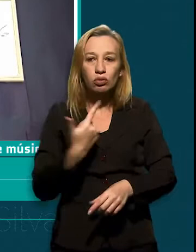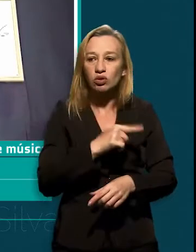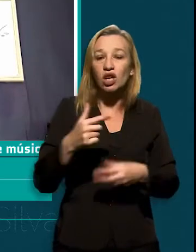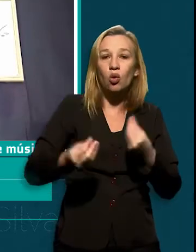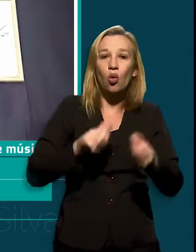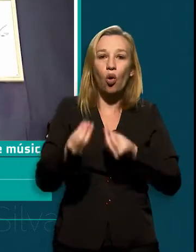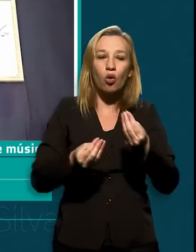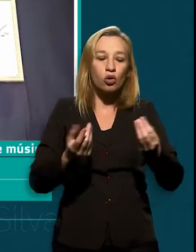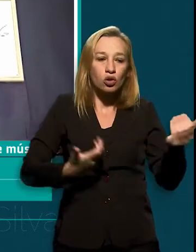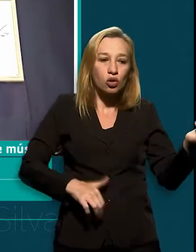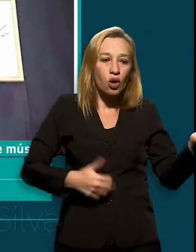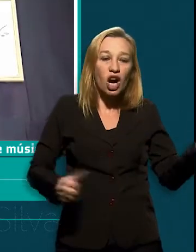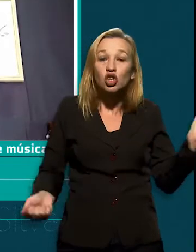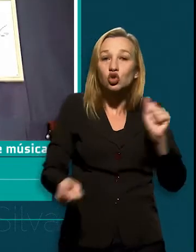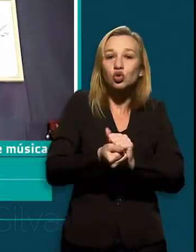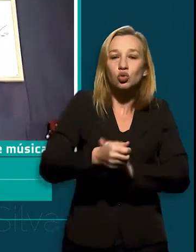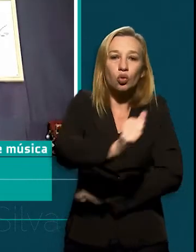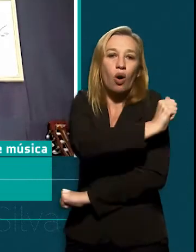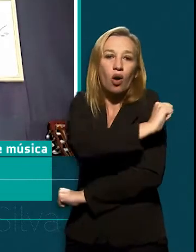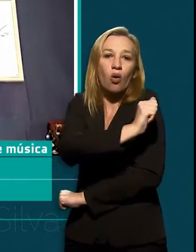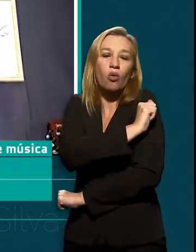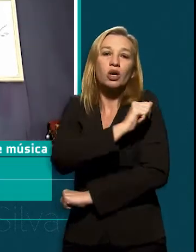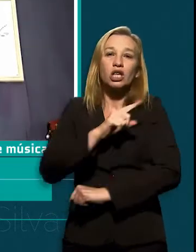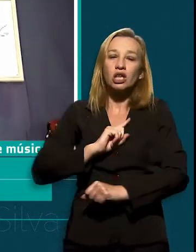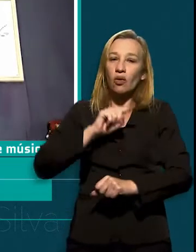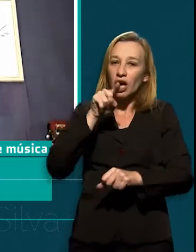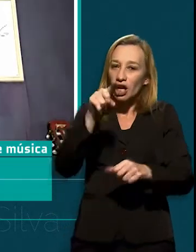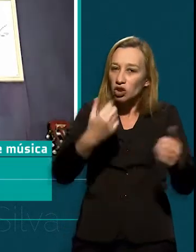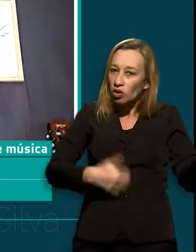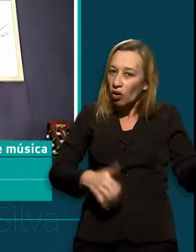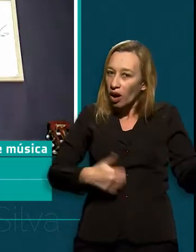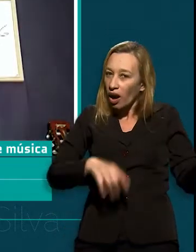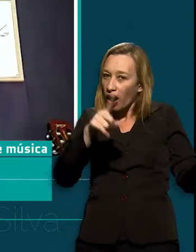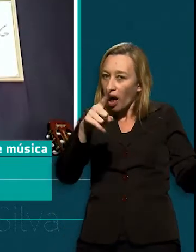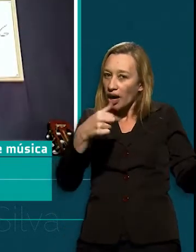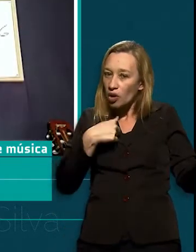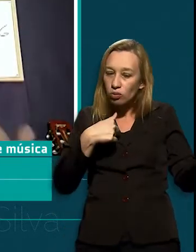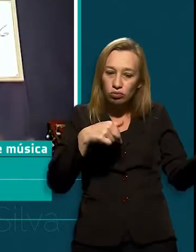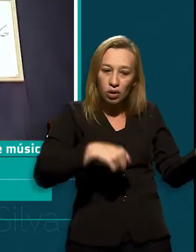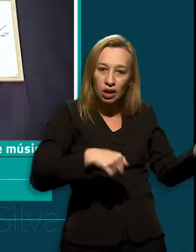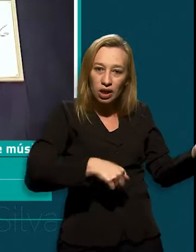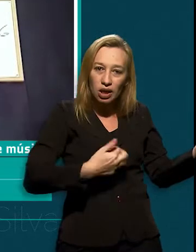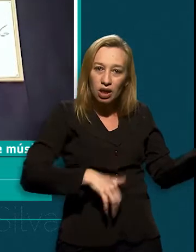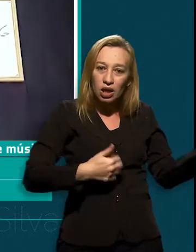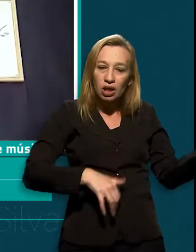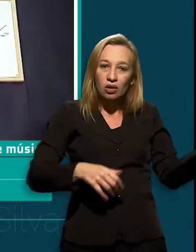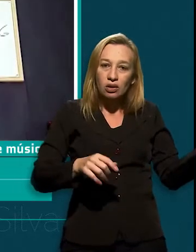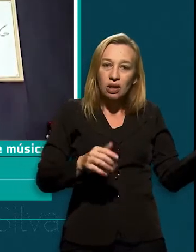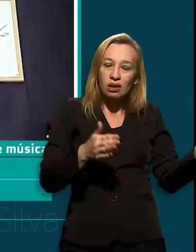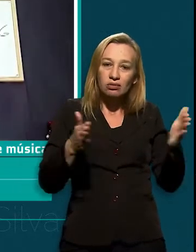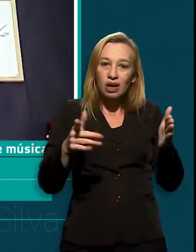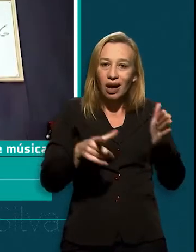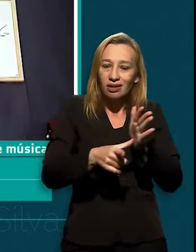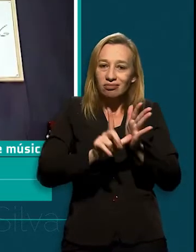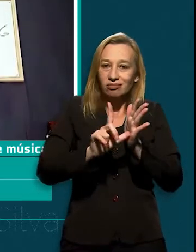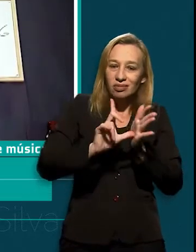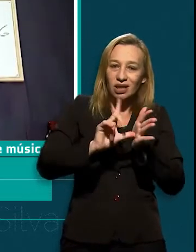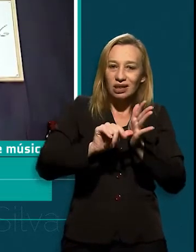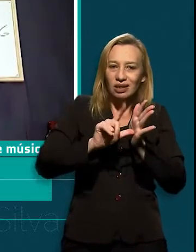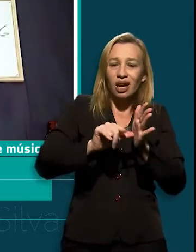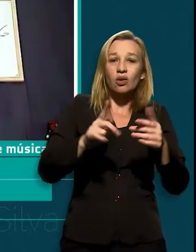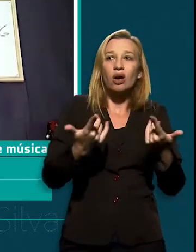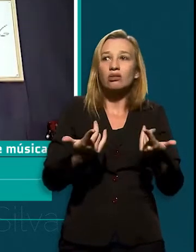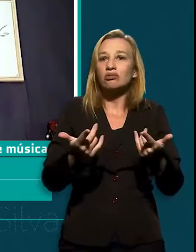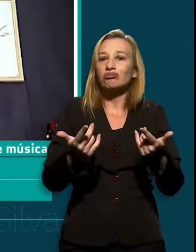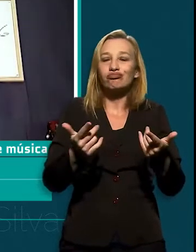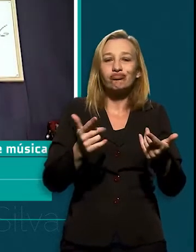não tem como eu tocar junto com o aluno. Então, ele toca lá, eu toco aqui. Se a gente tentar tocar junto, tem um atraso, então não